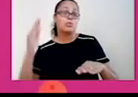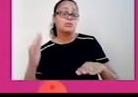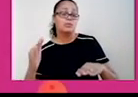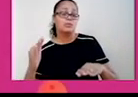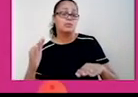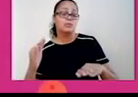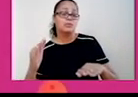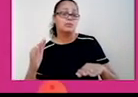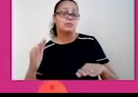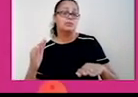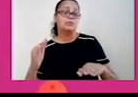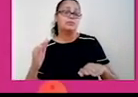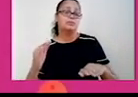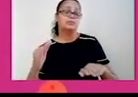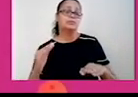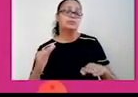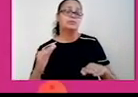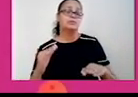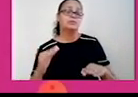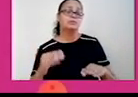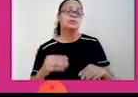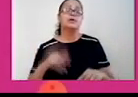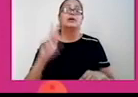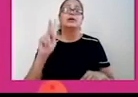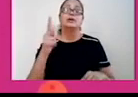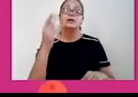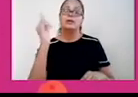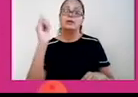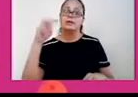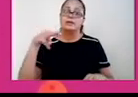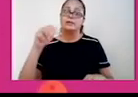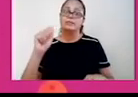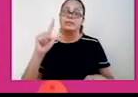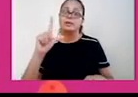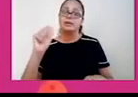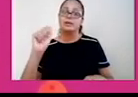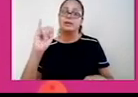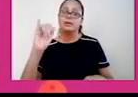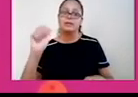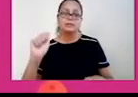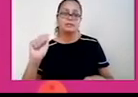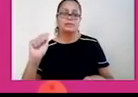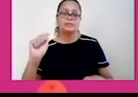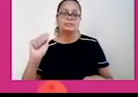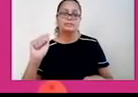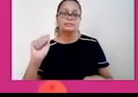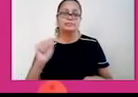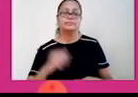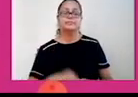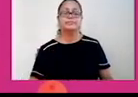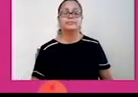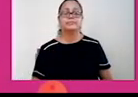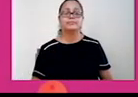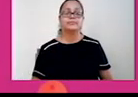também aí na região do Himalaia, né, o ponto culminante do nosso planeta, né, é o pico do